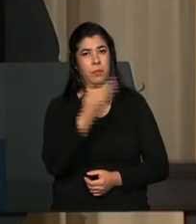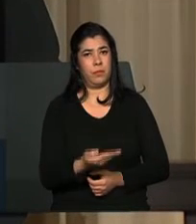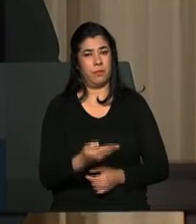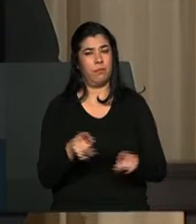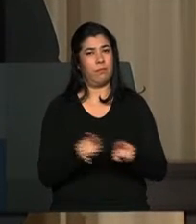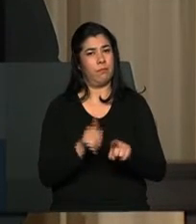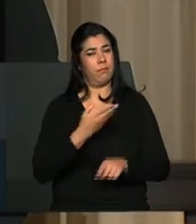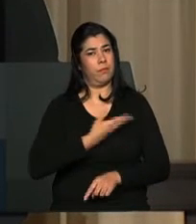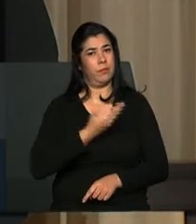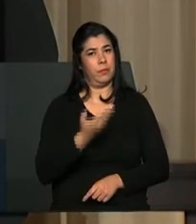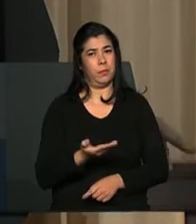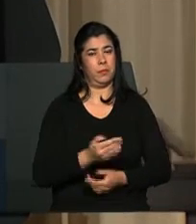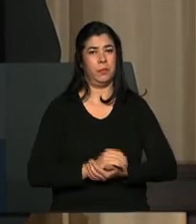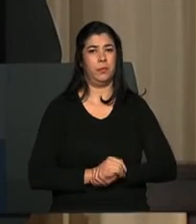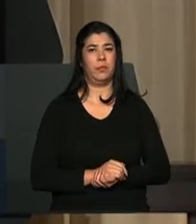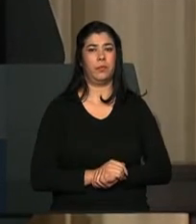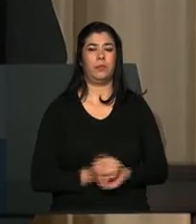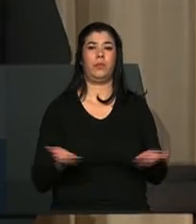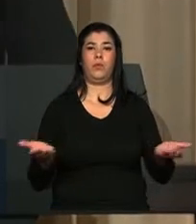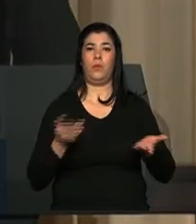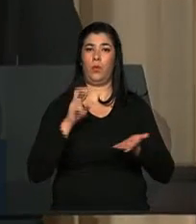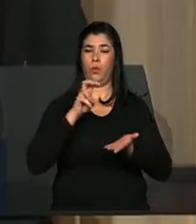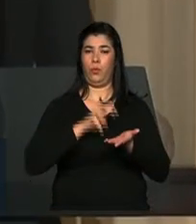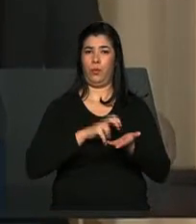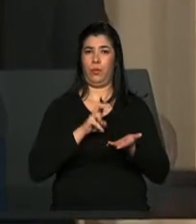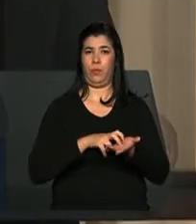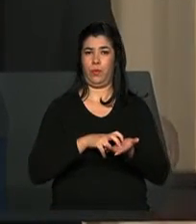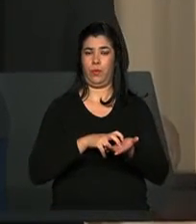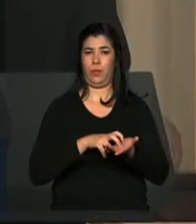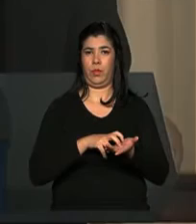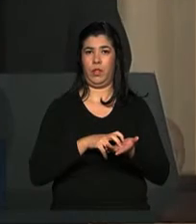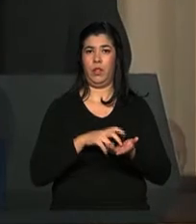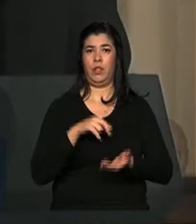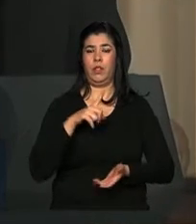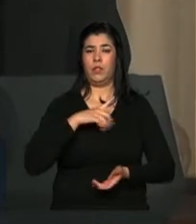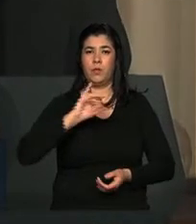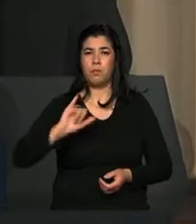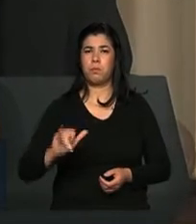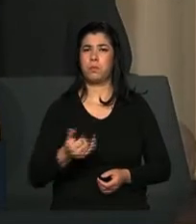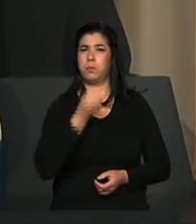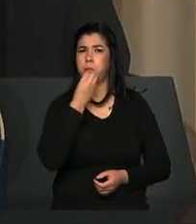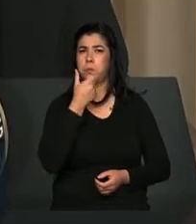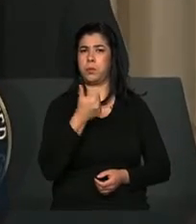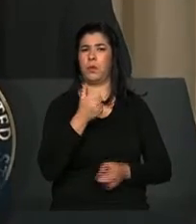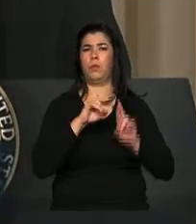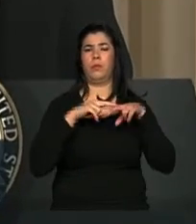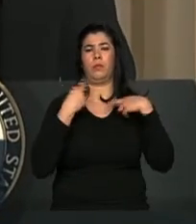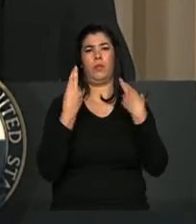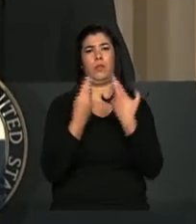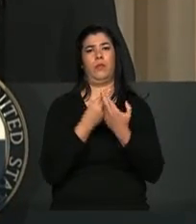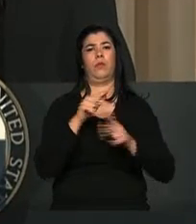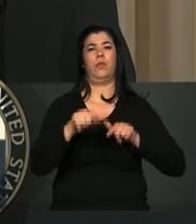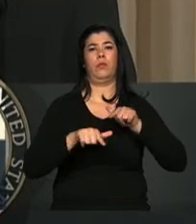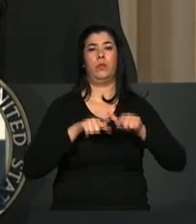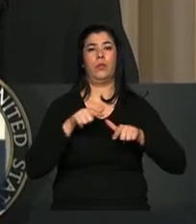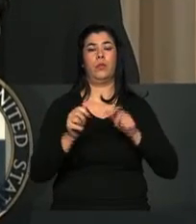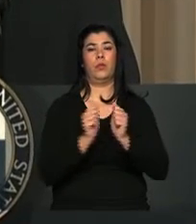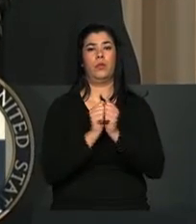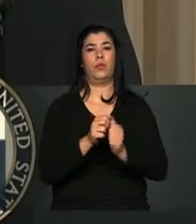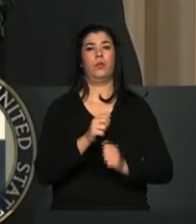estima. Esta manhã, eu mantive uma proveitosa reunião de trabalho com o presidente